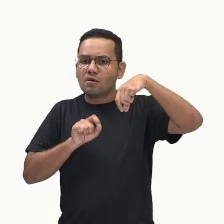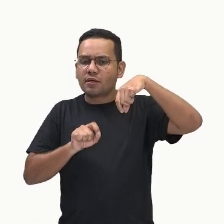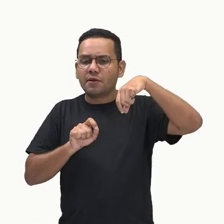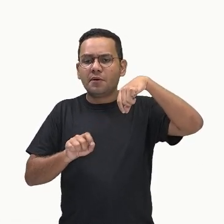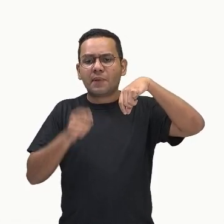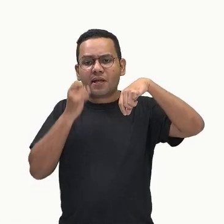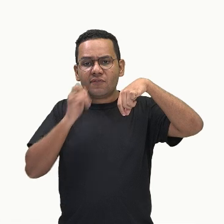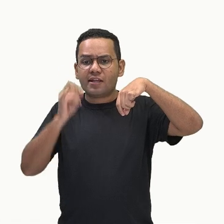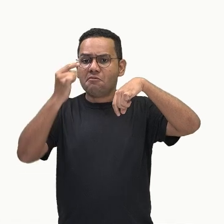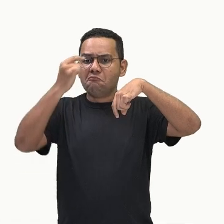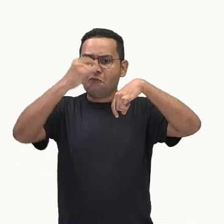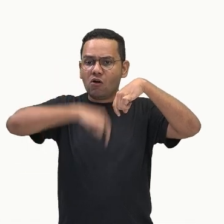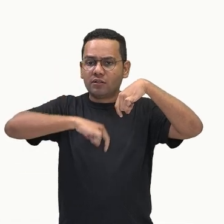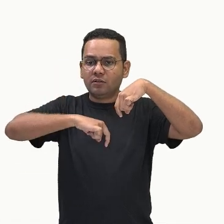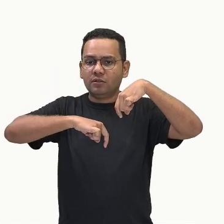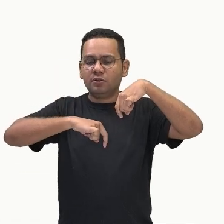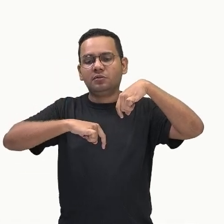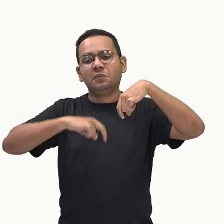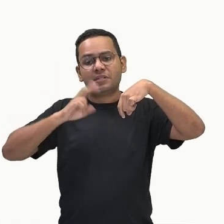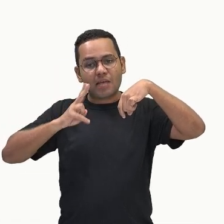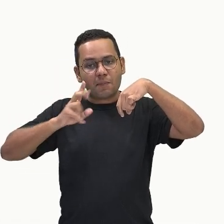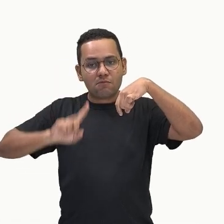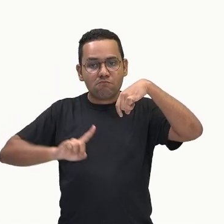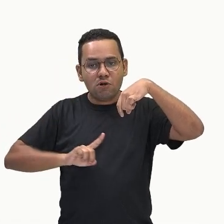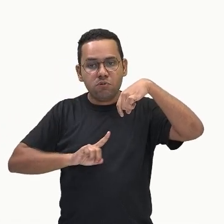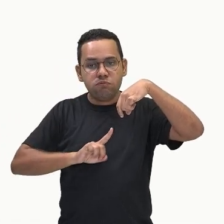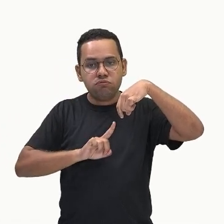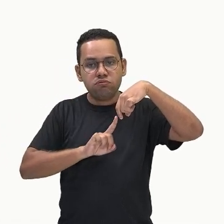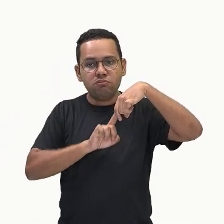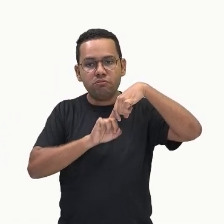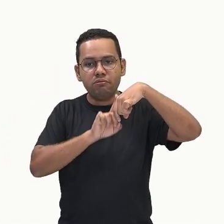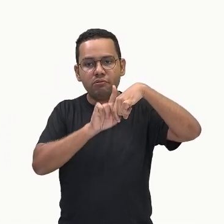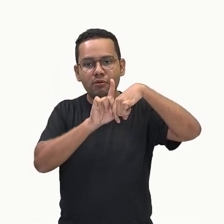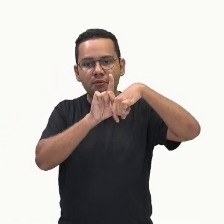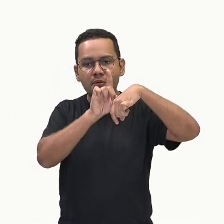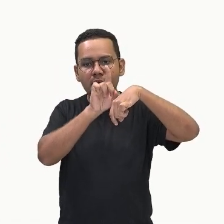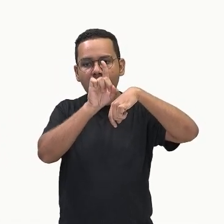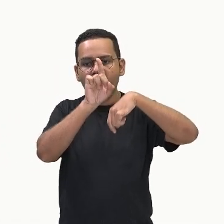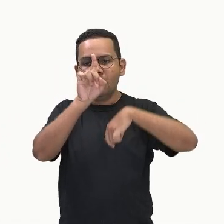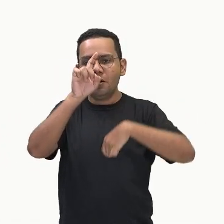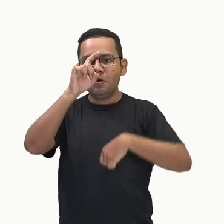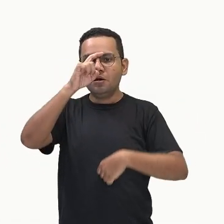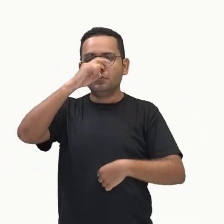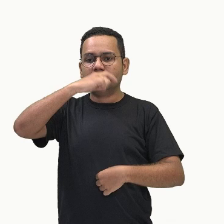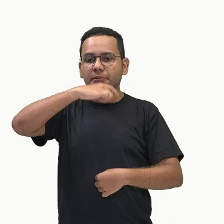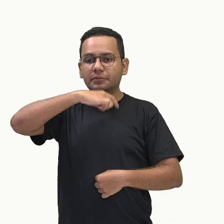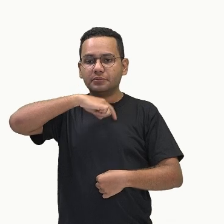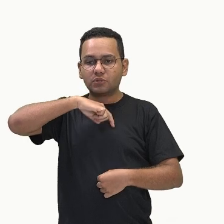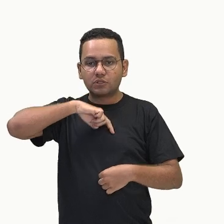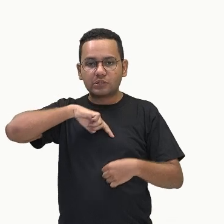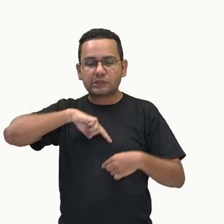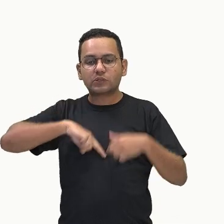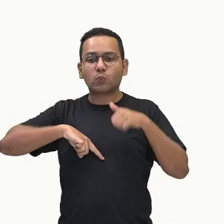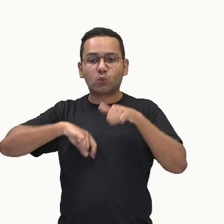volte, certo? Então, para que ela se mantenha na gravidade. E